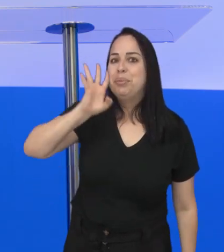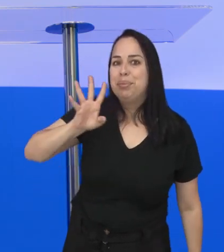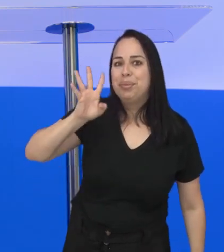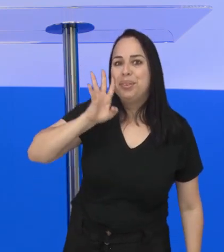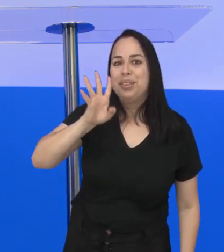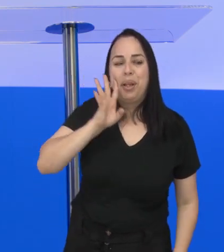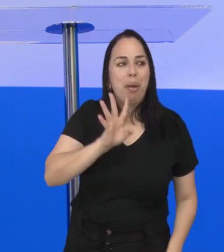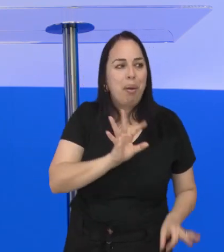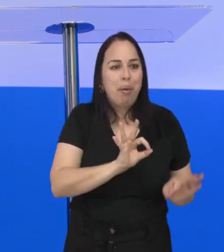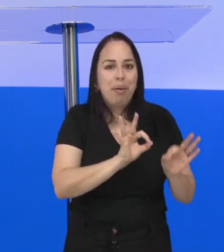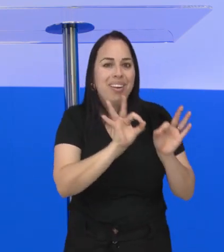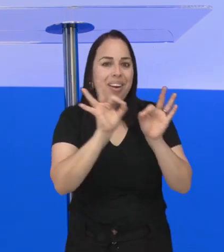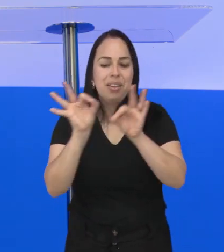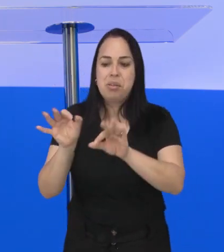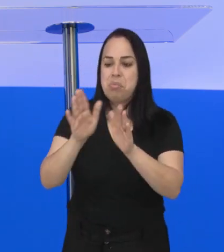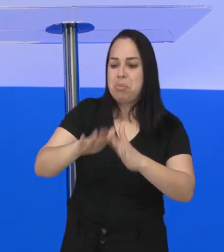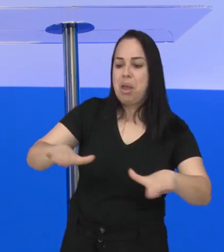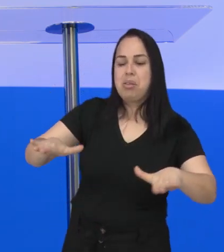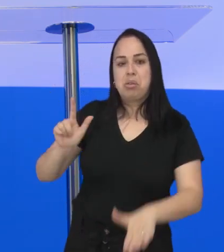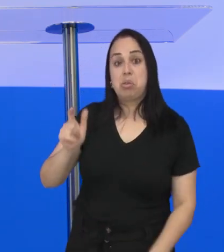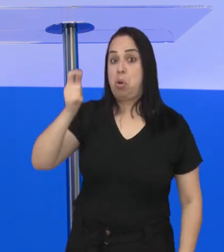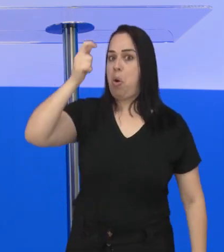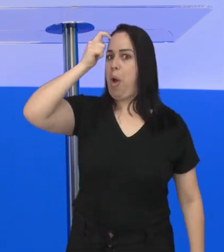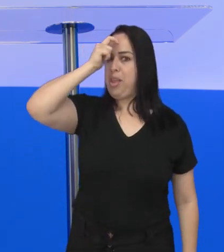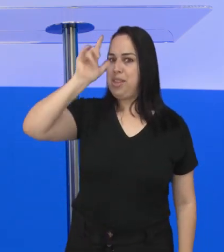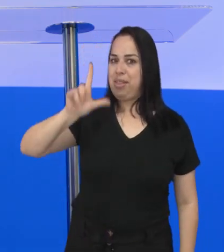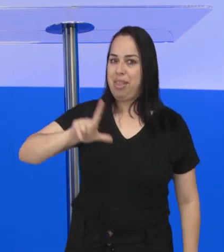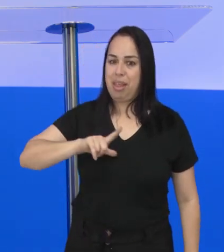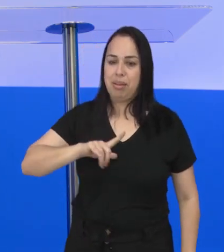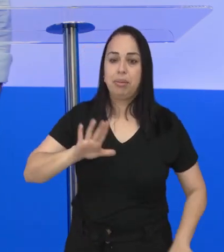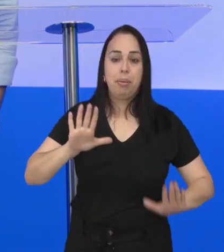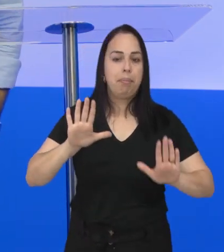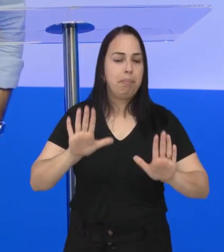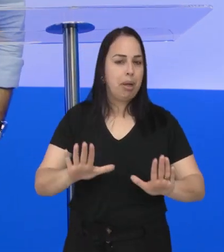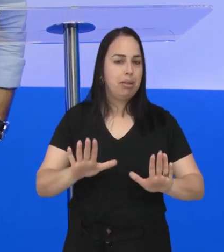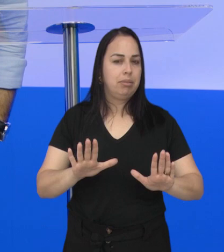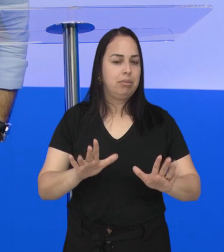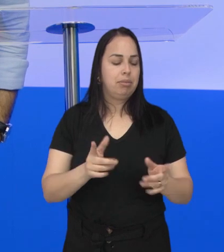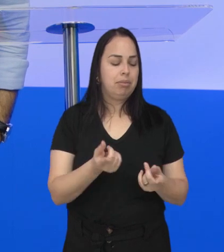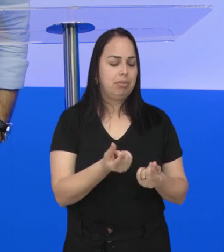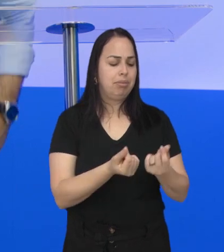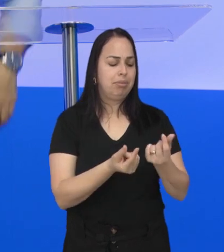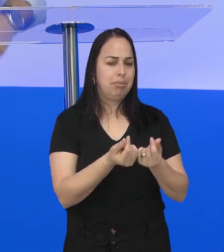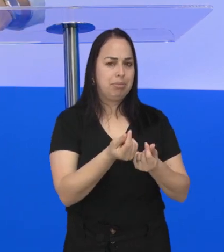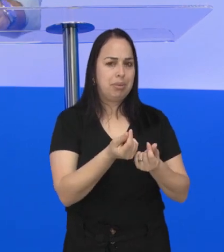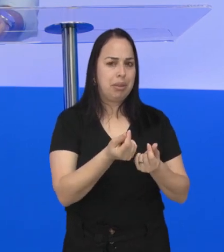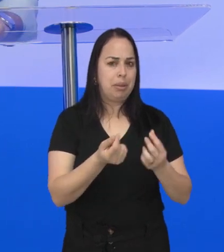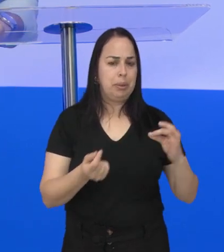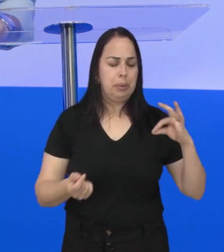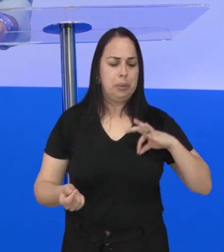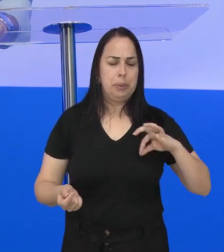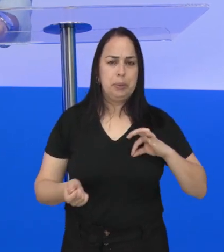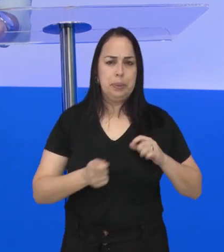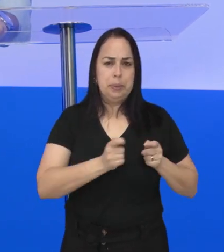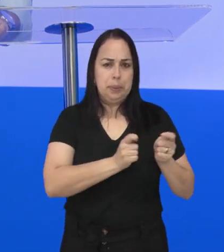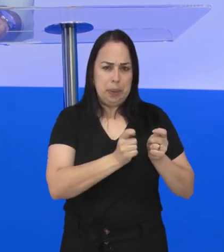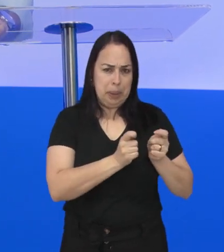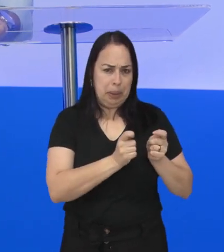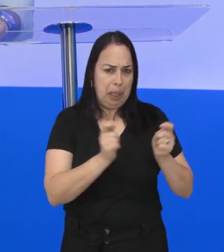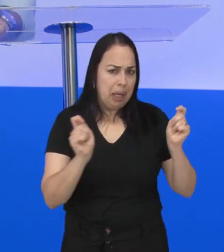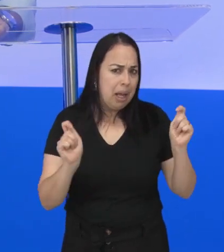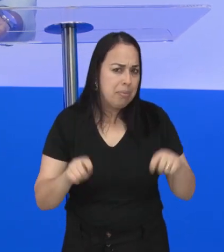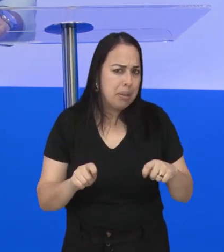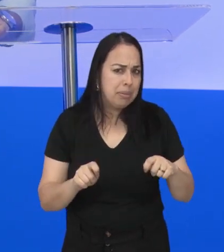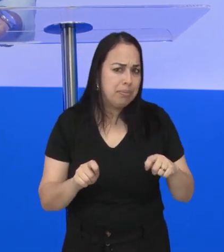É muito legal ver esses exemplos de crianças conscientes. Mas manter as finanças em dia quando o salário está apertado